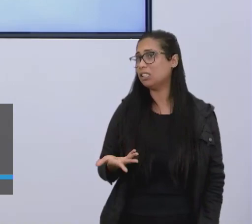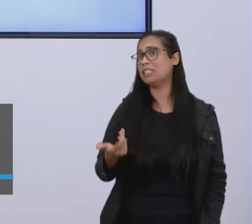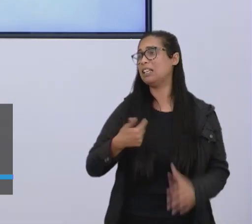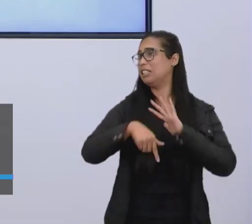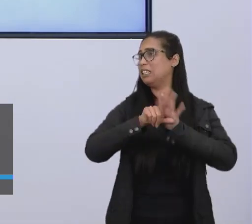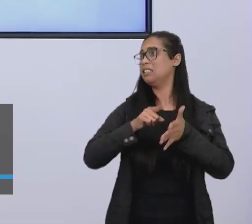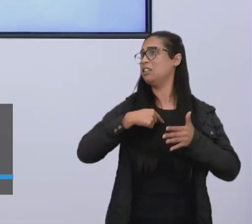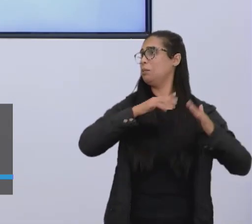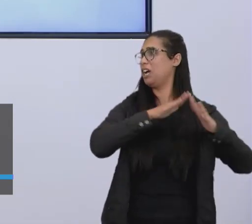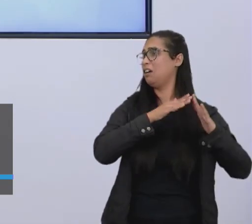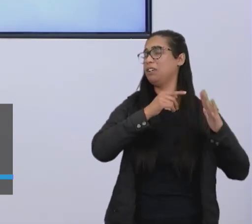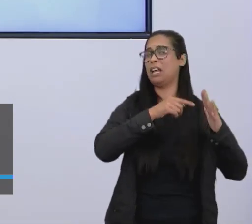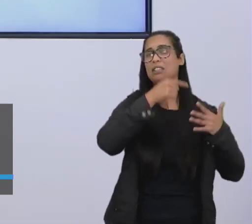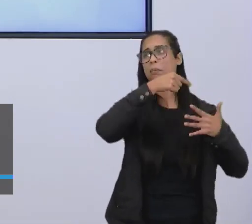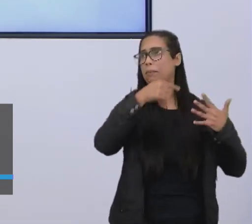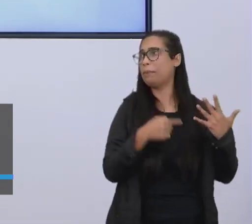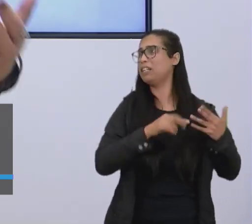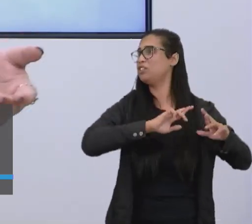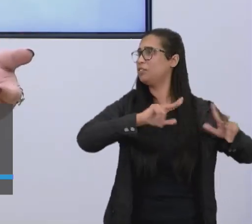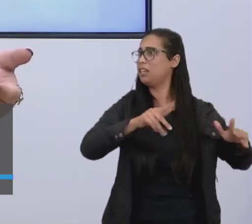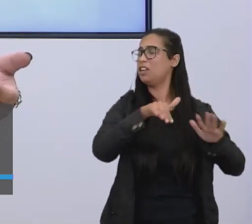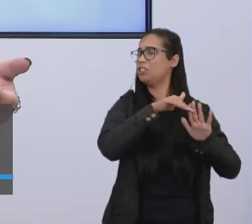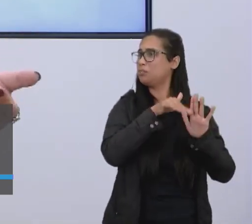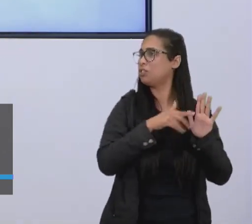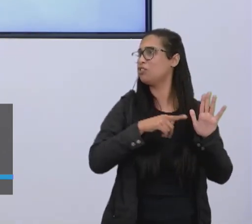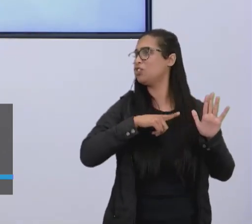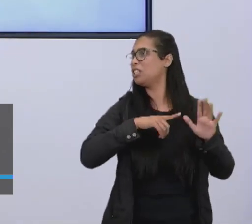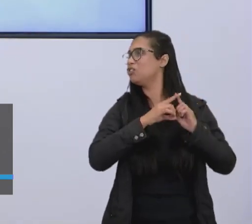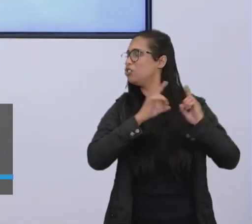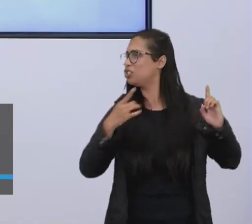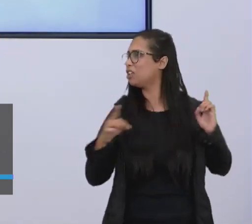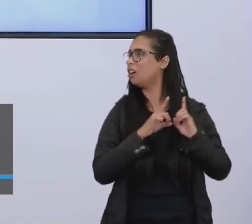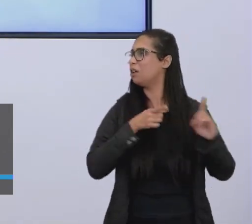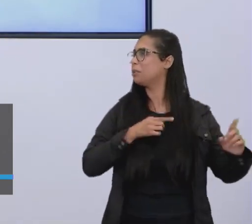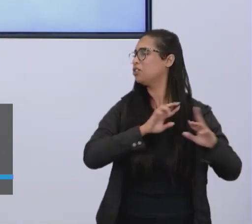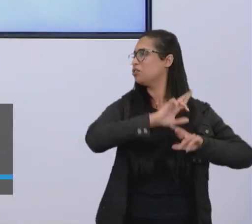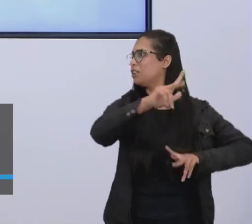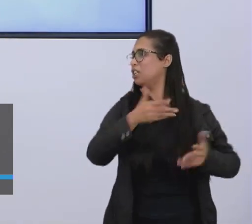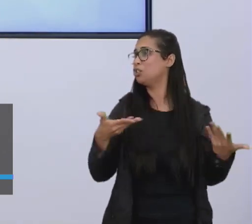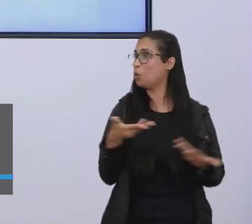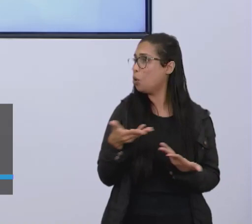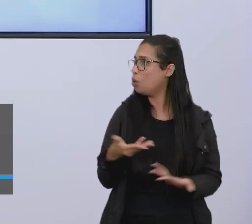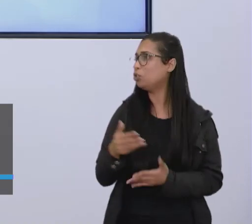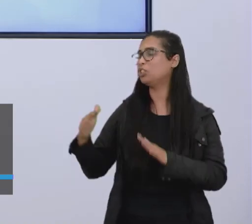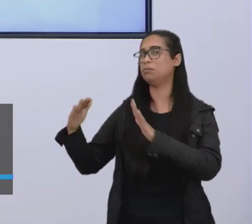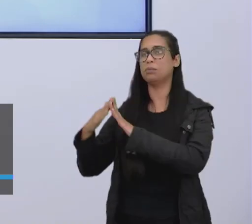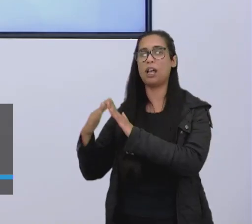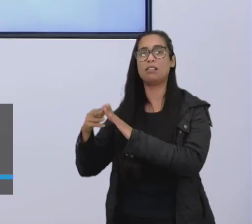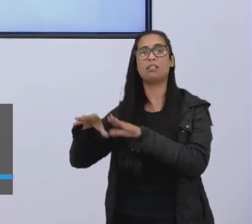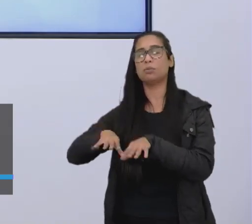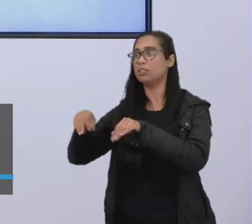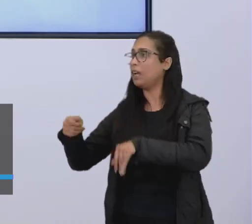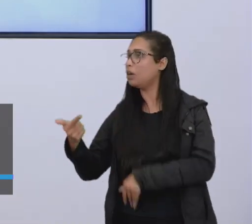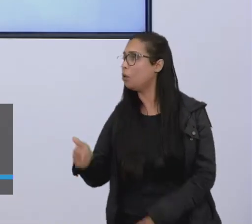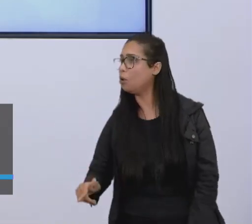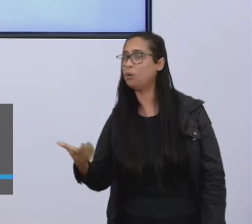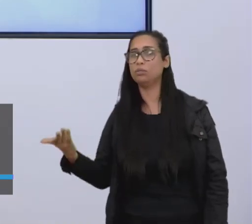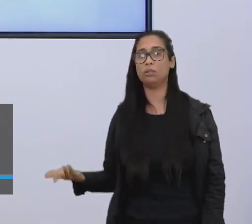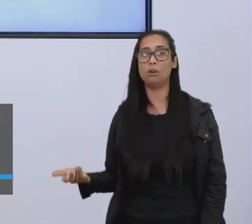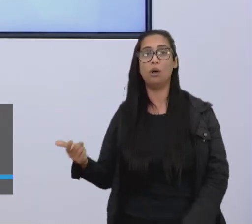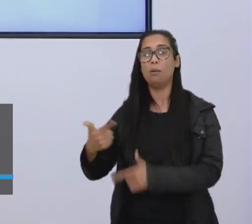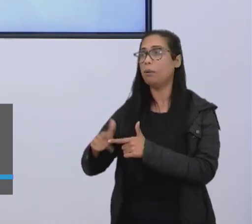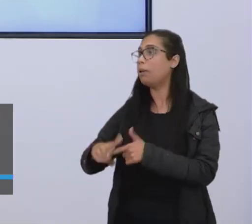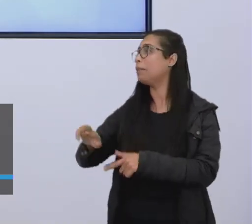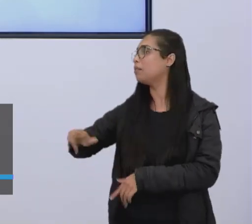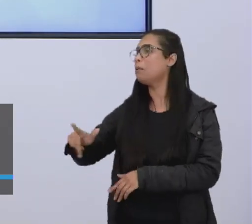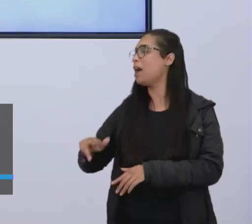minha rua, as pessoas com que eu vivia, elas tinham uma dinâmica. E agora eu tô indo pra um lugar e essa dinâmica é diferente. E aí, quando essa